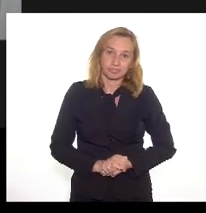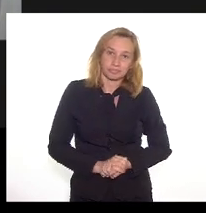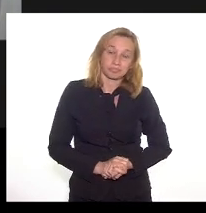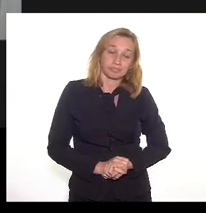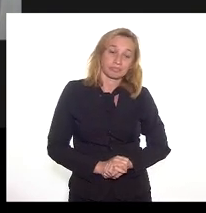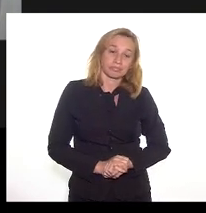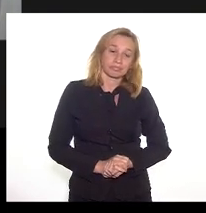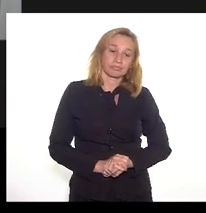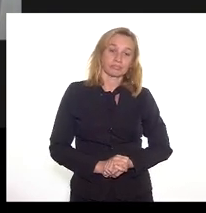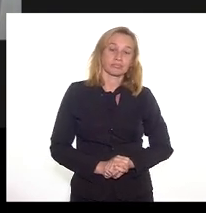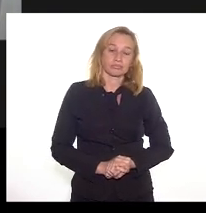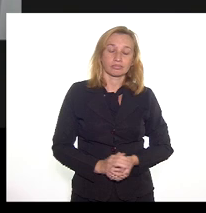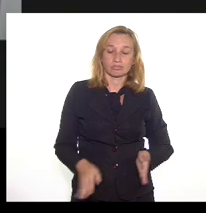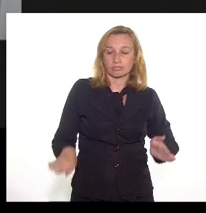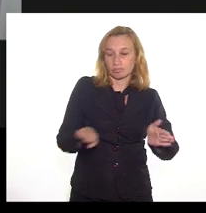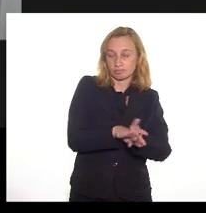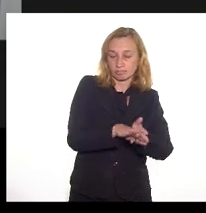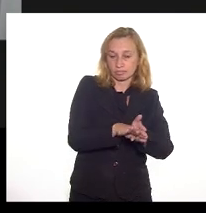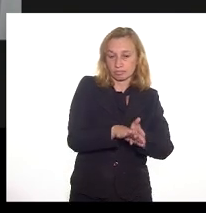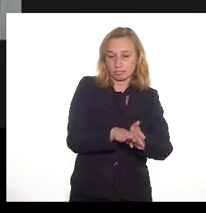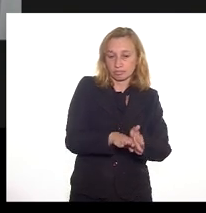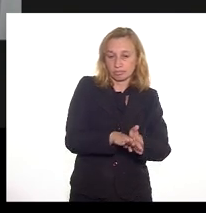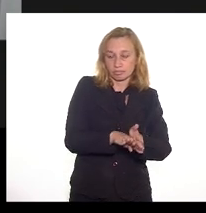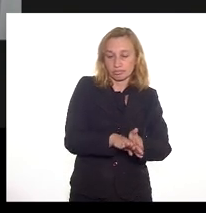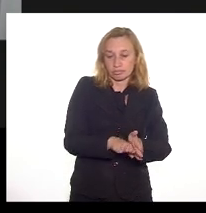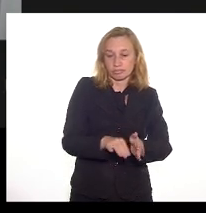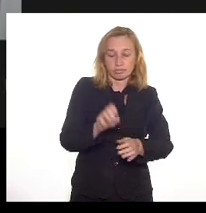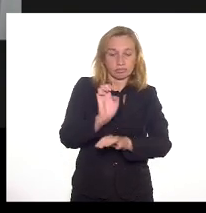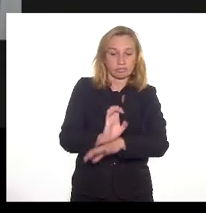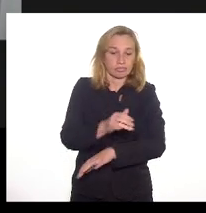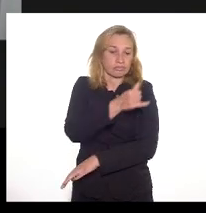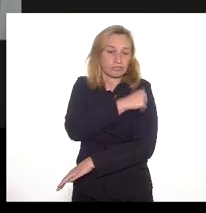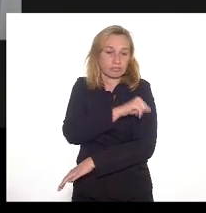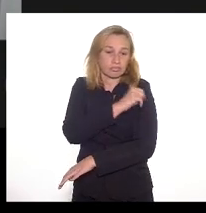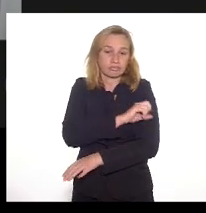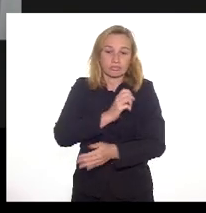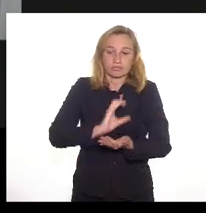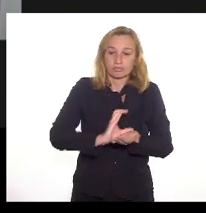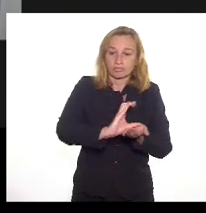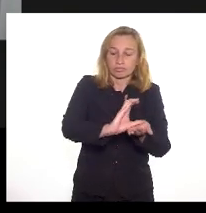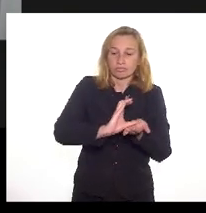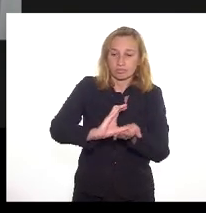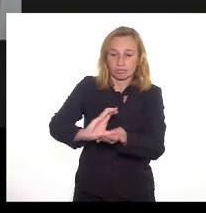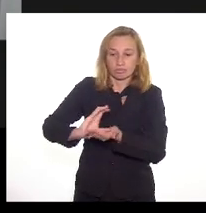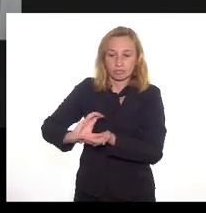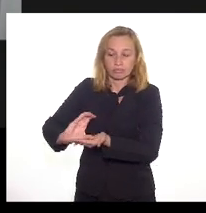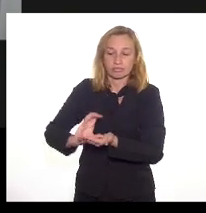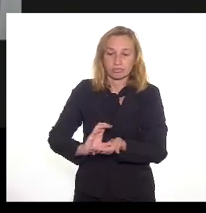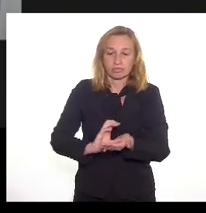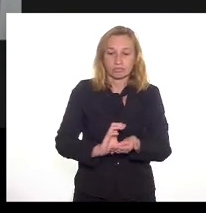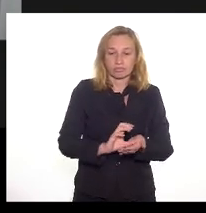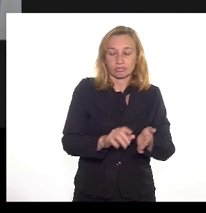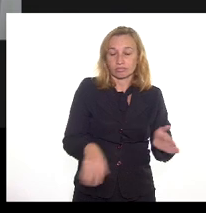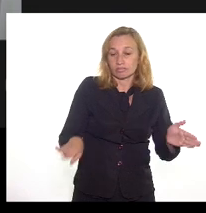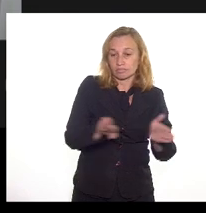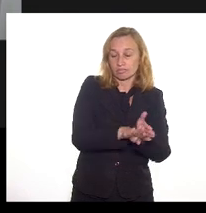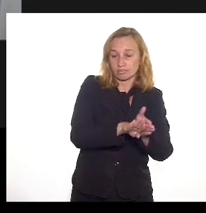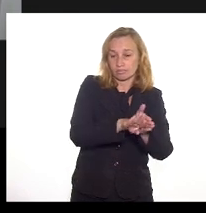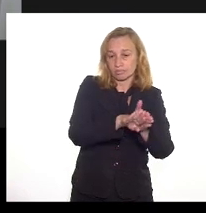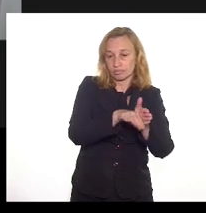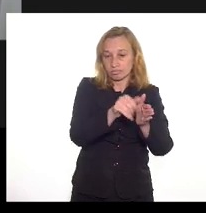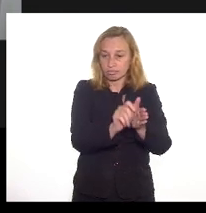Né? Estaleiros do estado do Rio de Janeiro que foram capazes de fornecer módulos de plataformas de uma